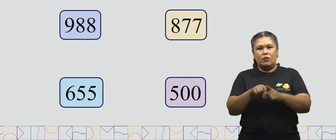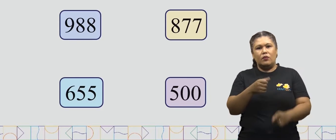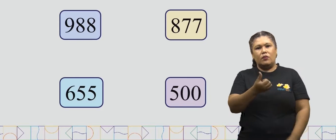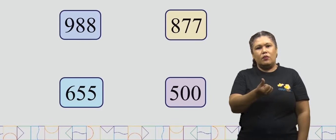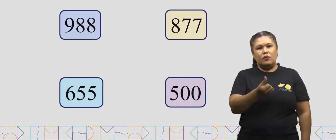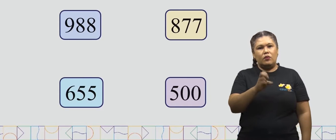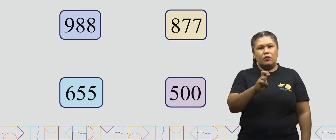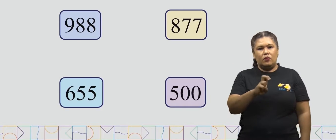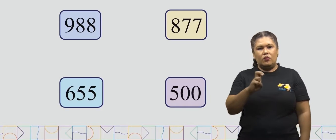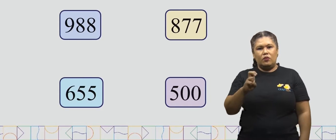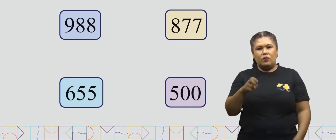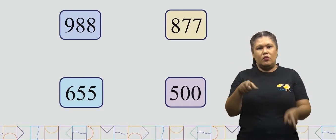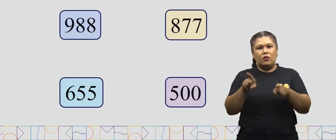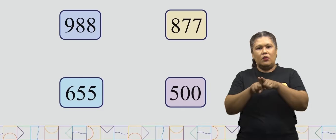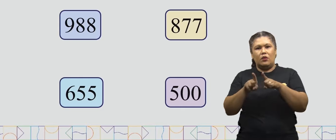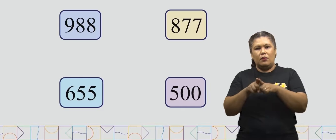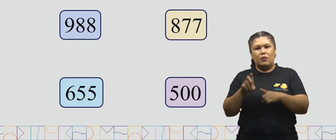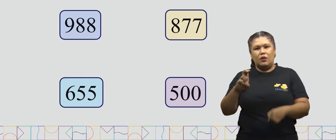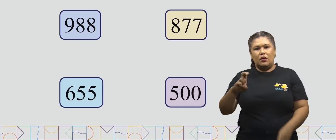766,